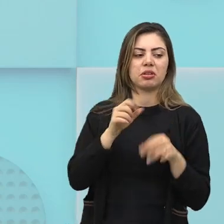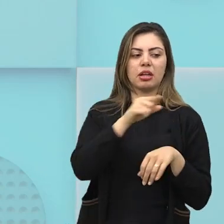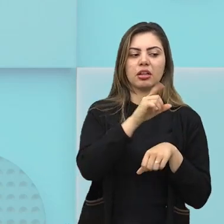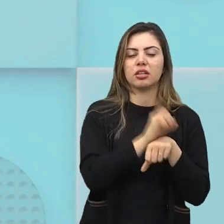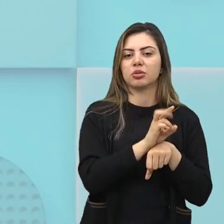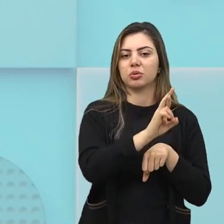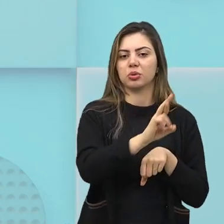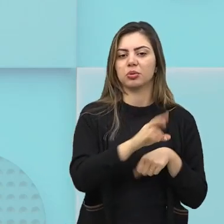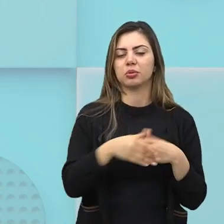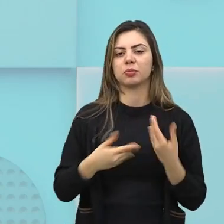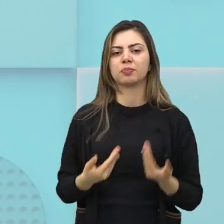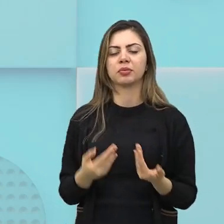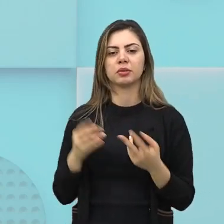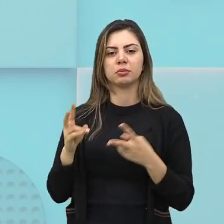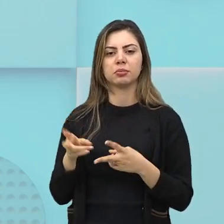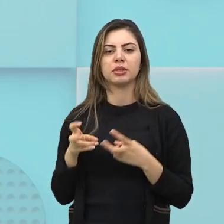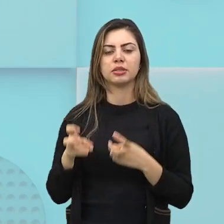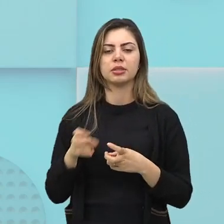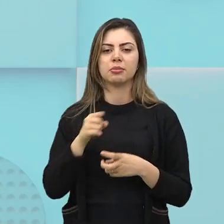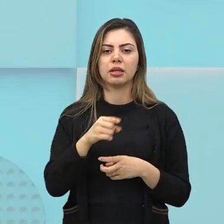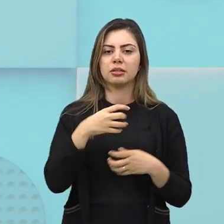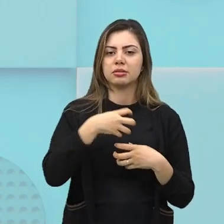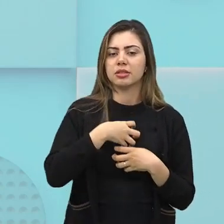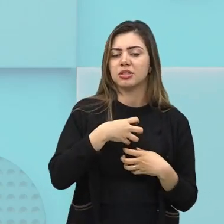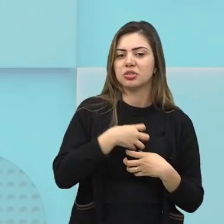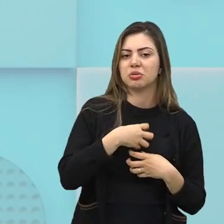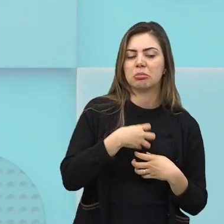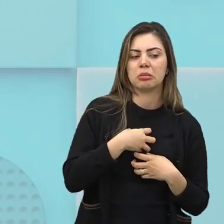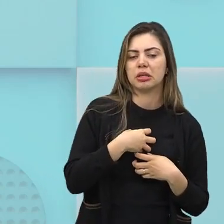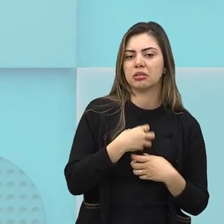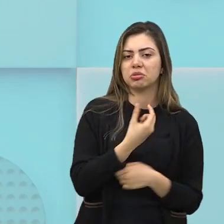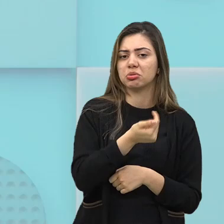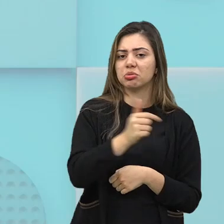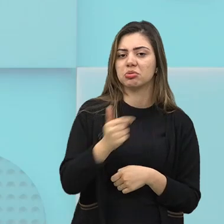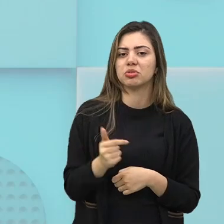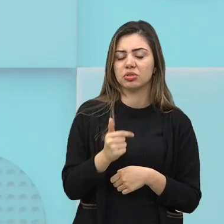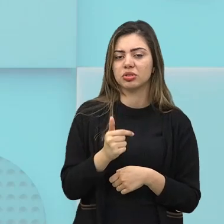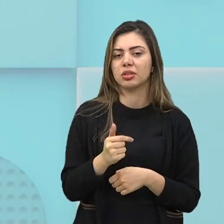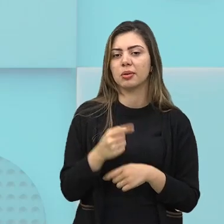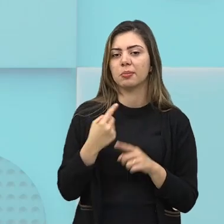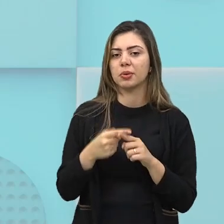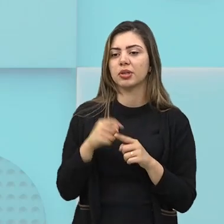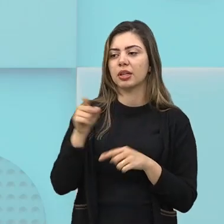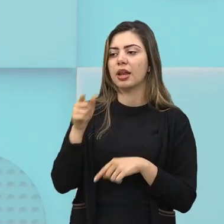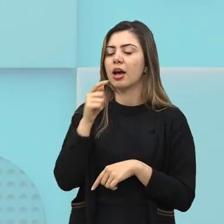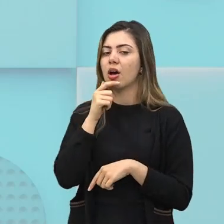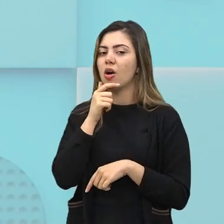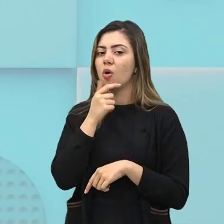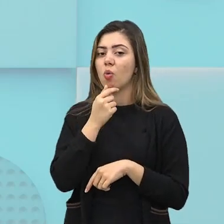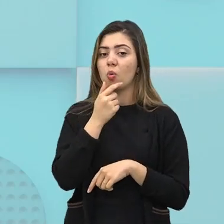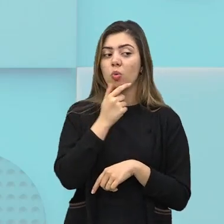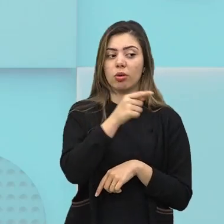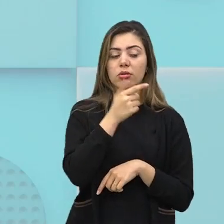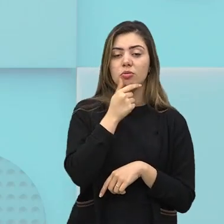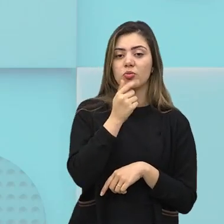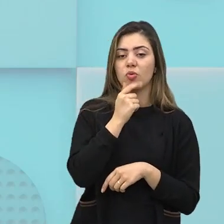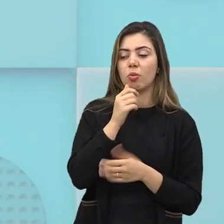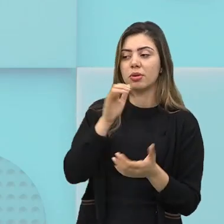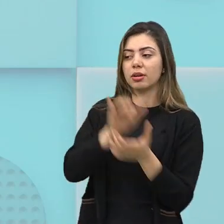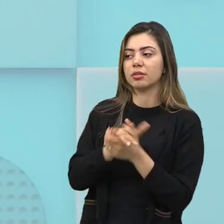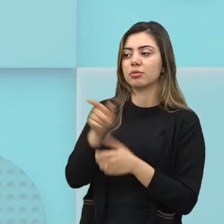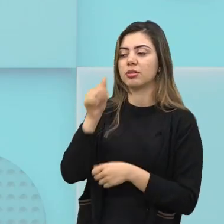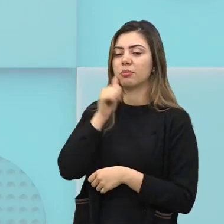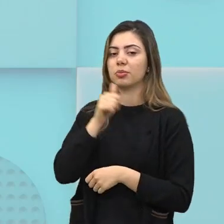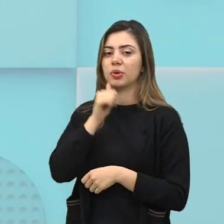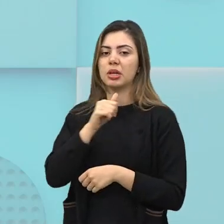Esse distanciamento emocional entre o casal, já que ela foi escolhida não por sentimentos, né,